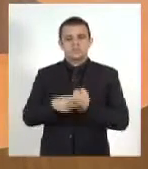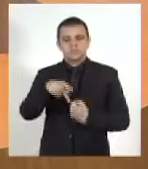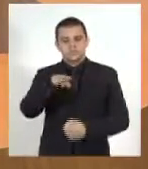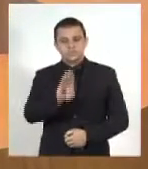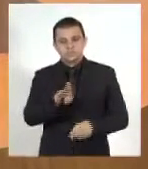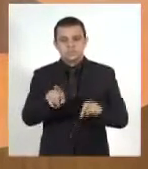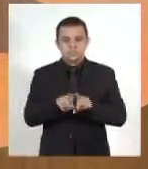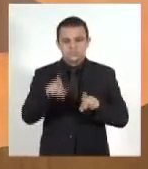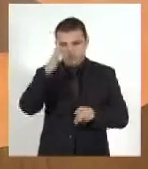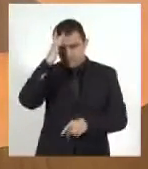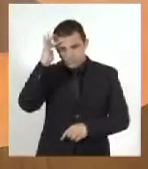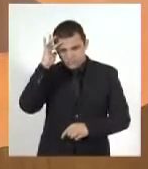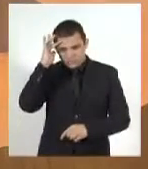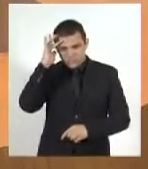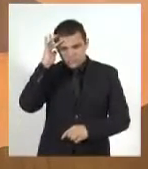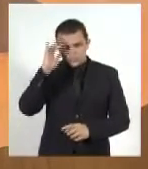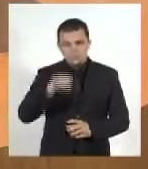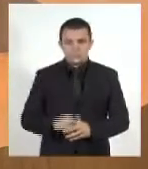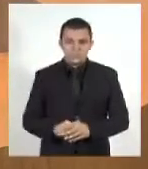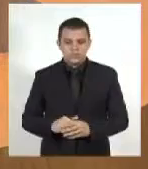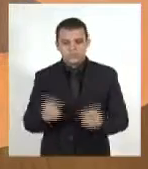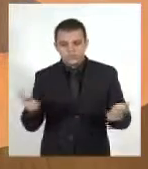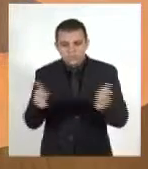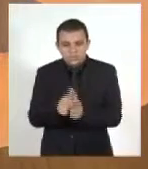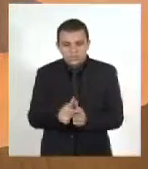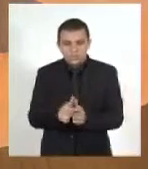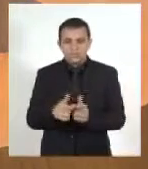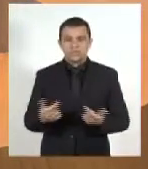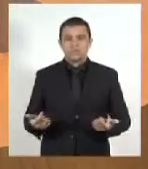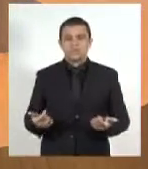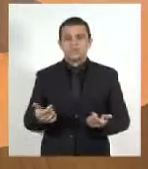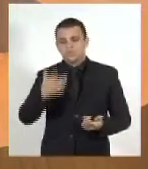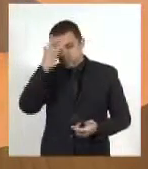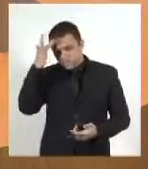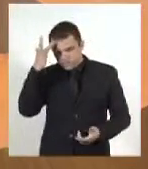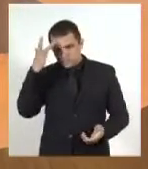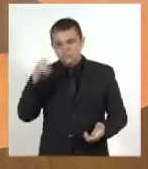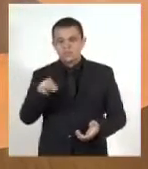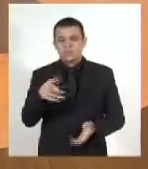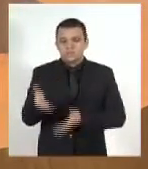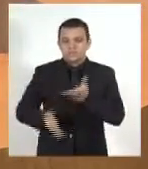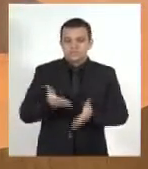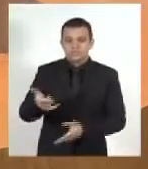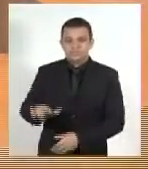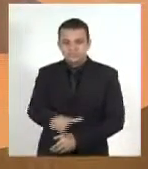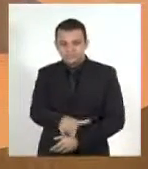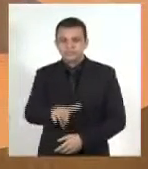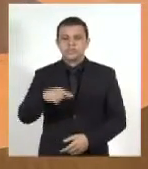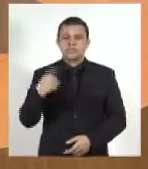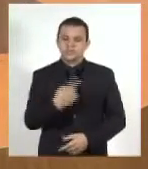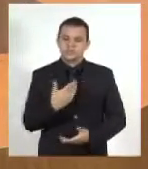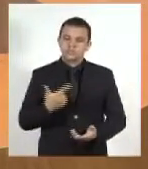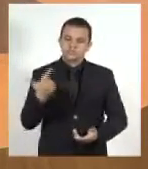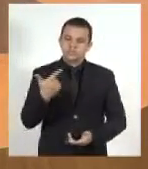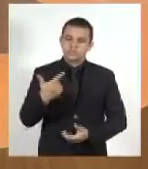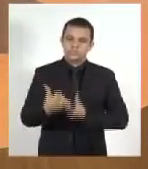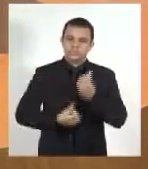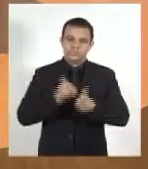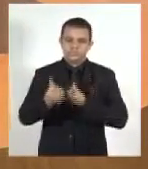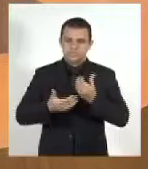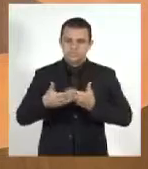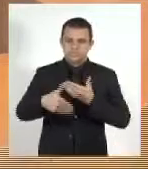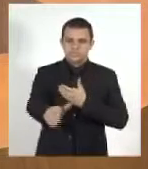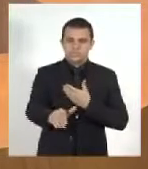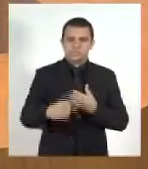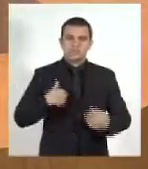os menos favorecidos, com as minorias, para que possamos realizar um trabalho no segundo semestre com um olhar atento, com um olhar